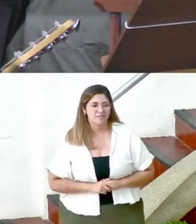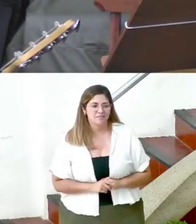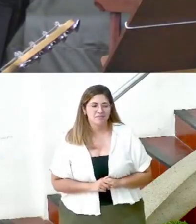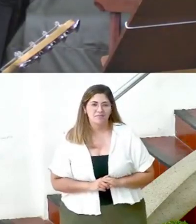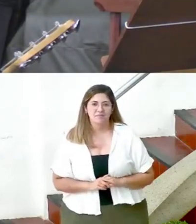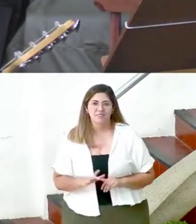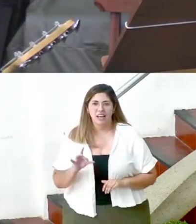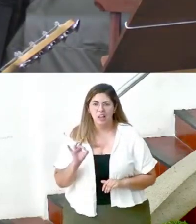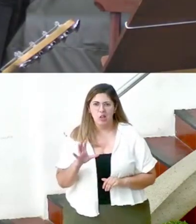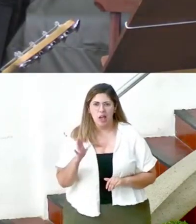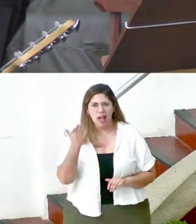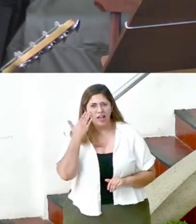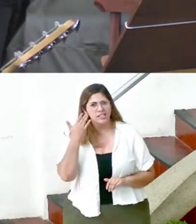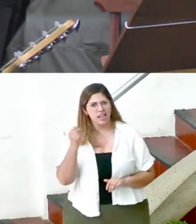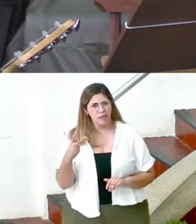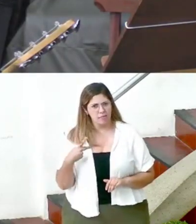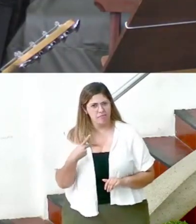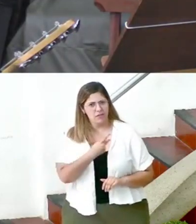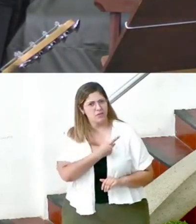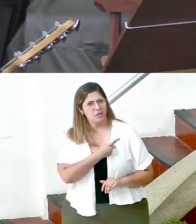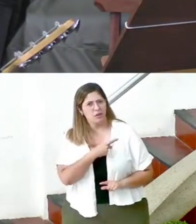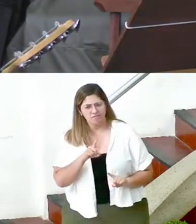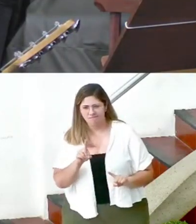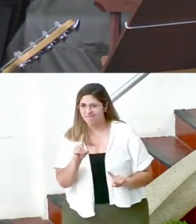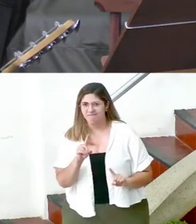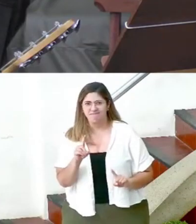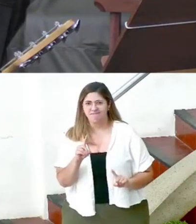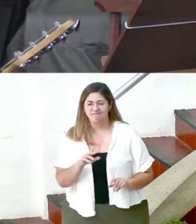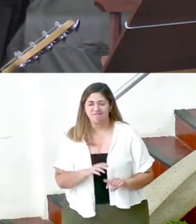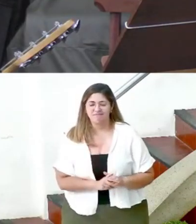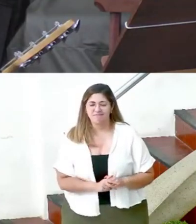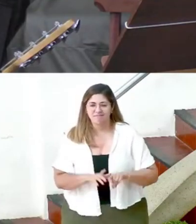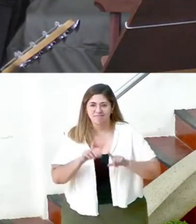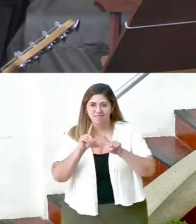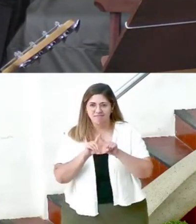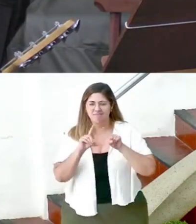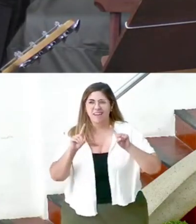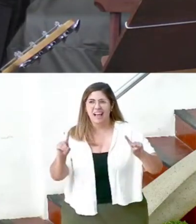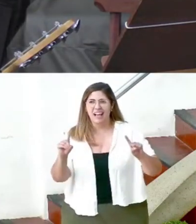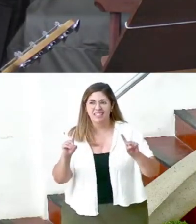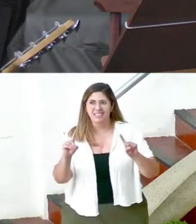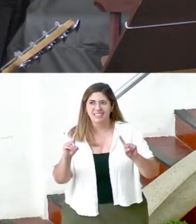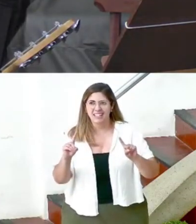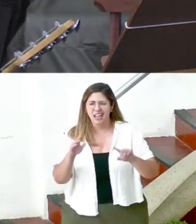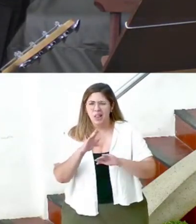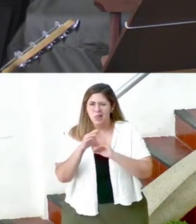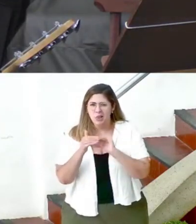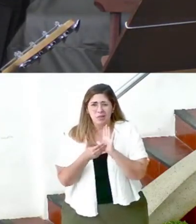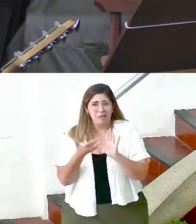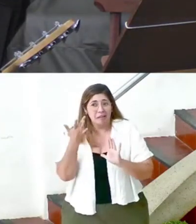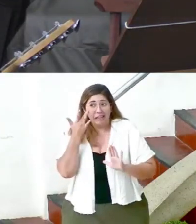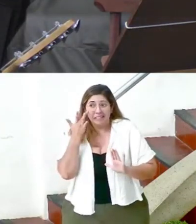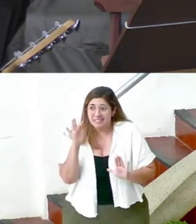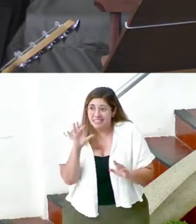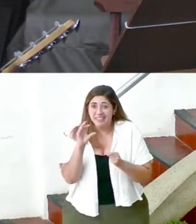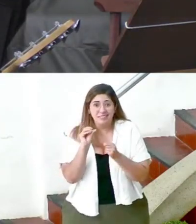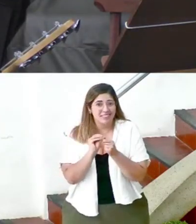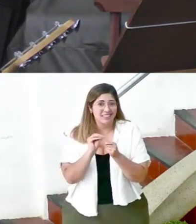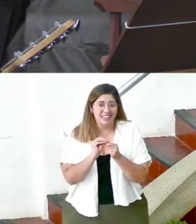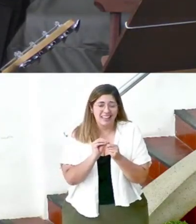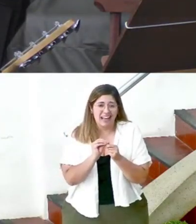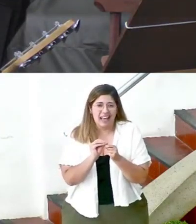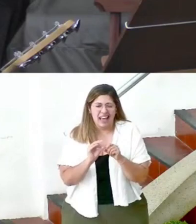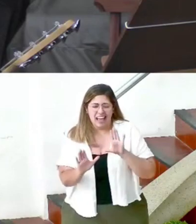porque eu sei pastorear, não porque eu consiga fazer alguma coisa, mas porque apesar de eu não saber, apesar dos